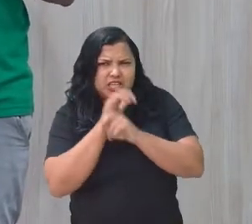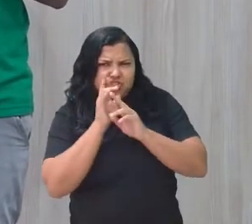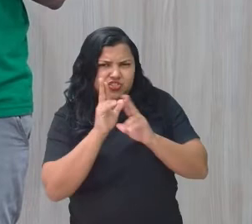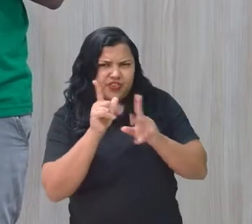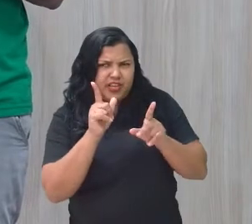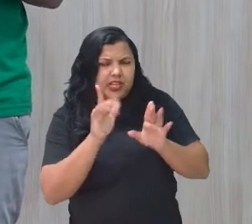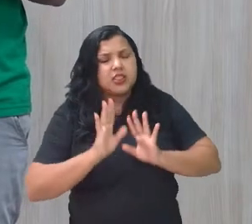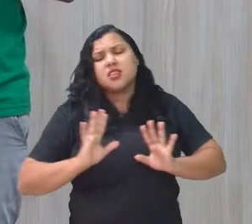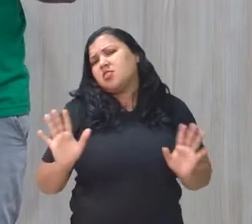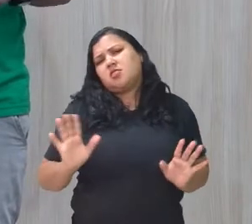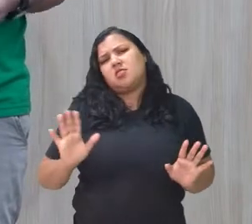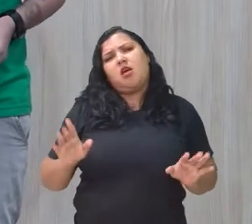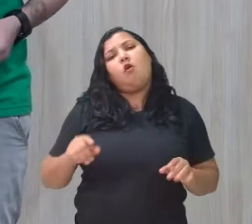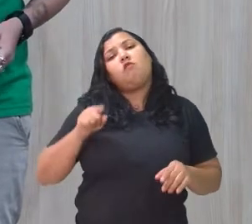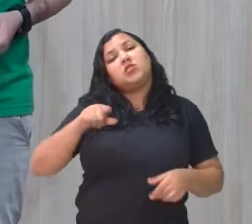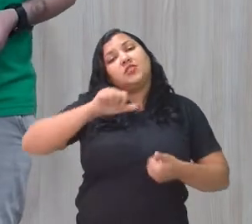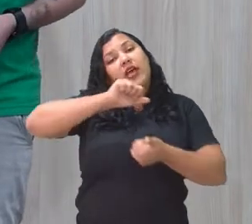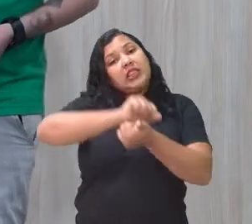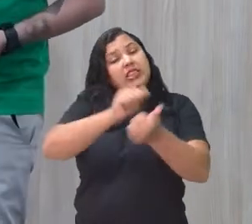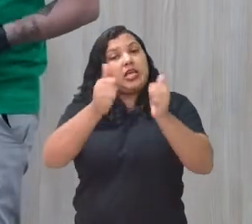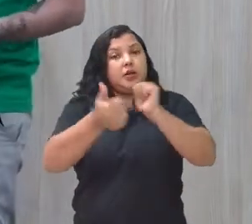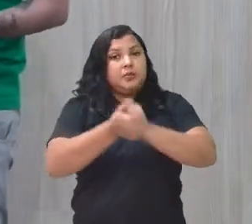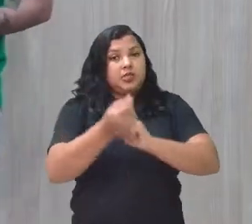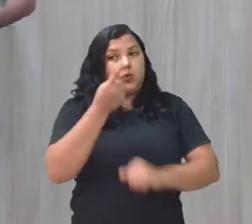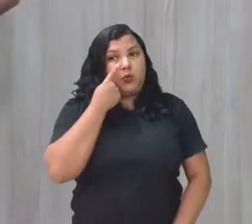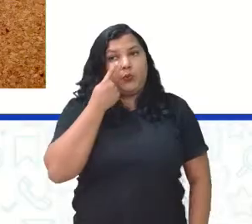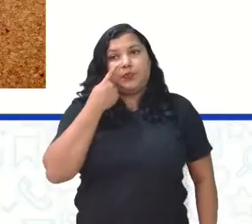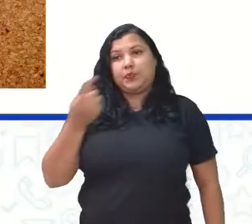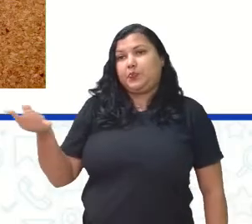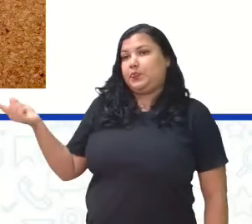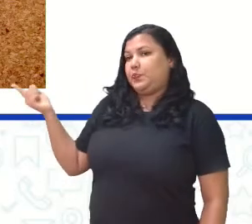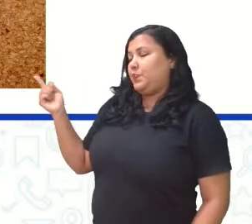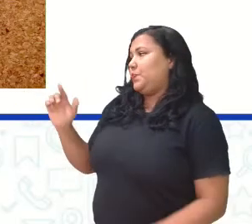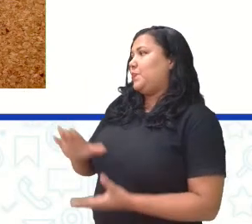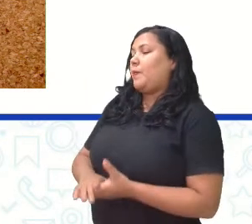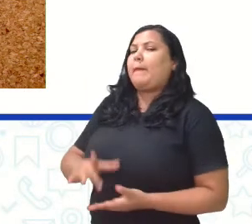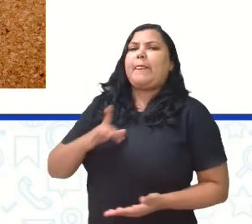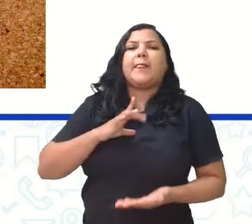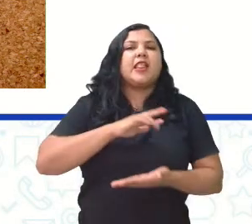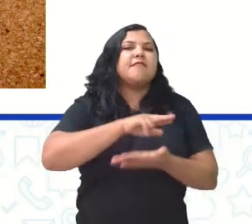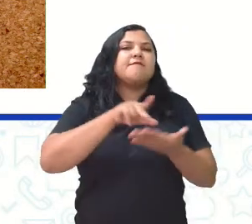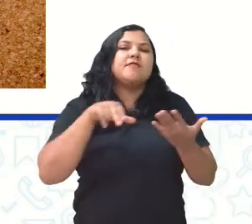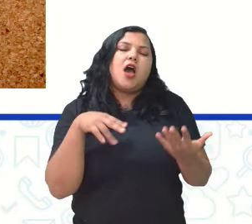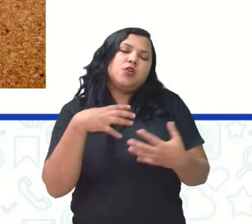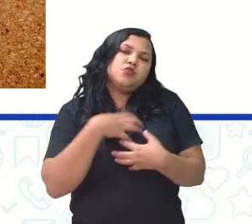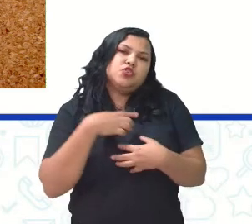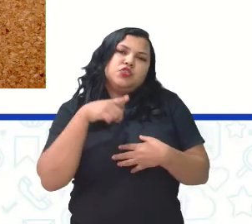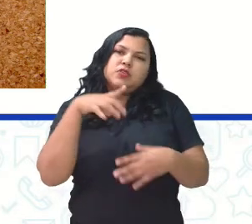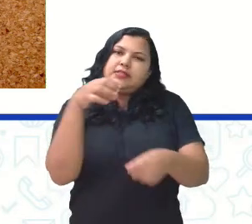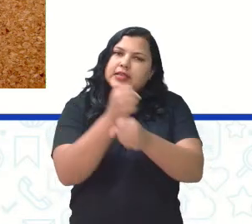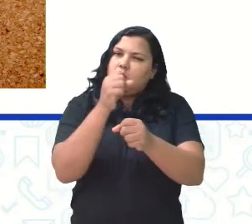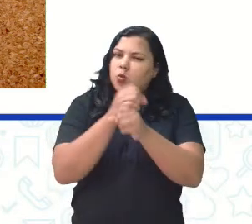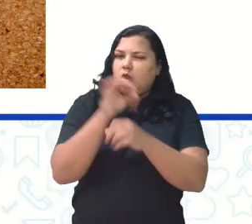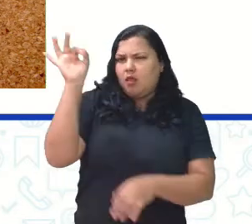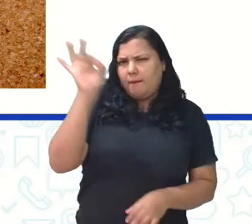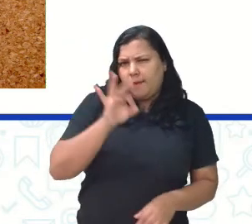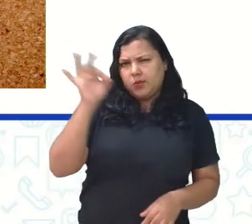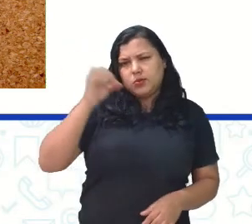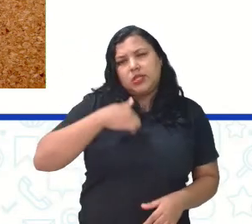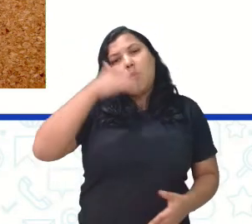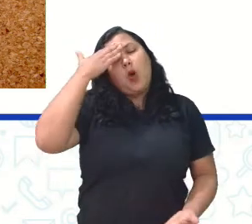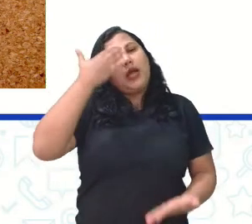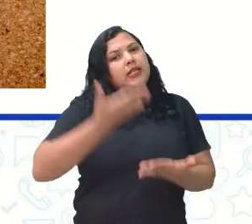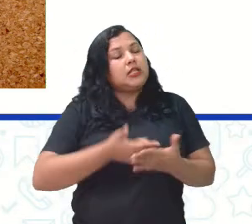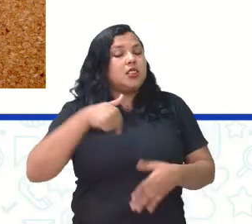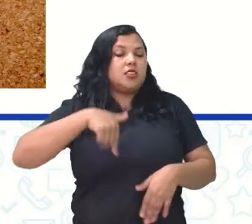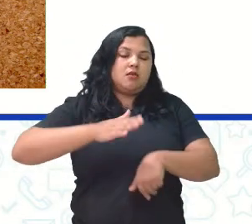a adaptação do que a gente fez aqui, tá certo? Então, como eu disse, existem várias formas de calcular a porcentagem e eu acredito que